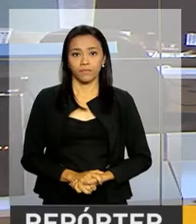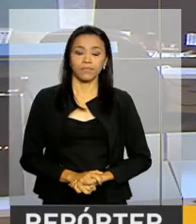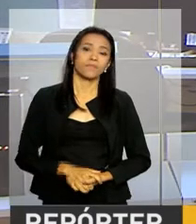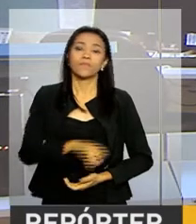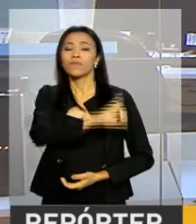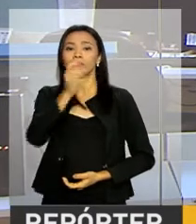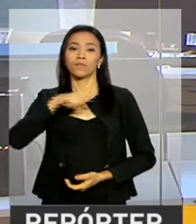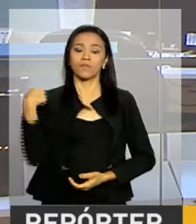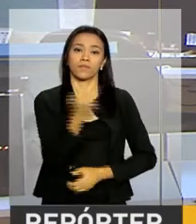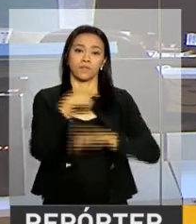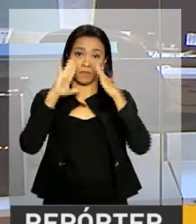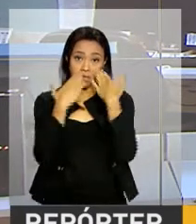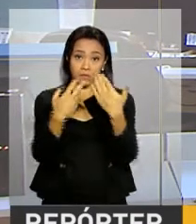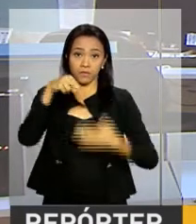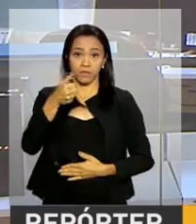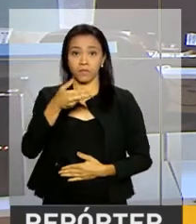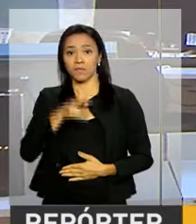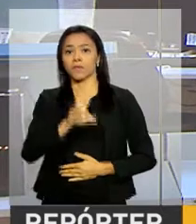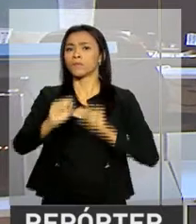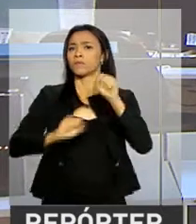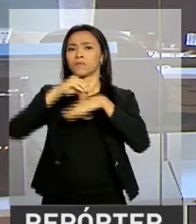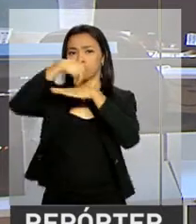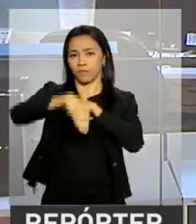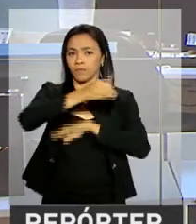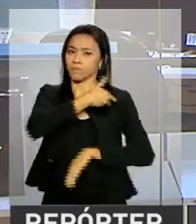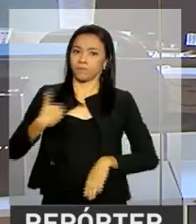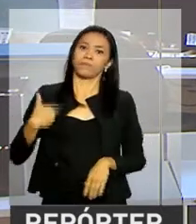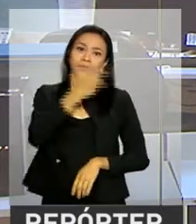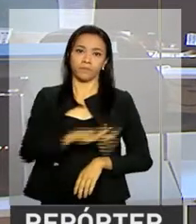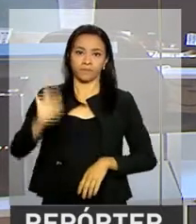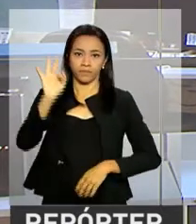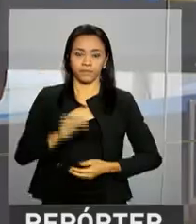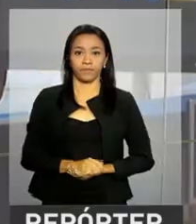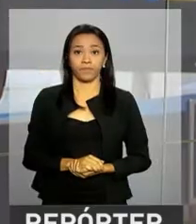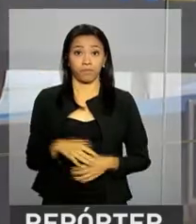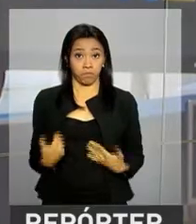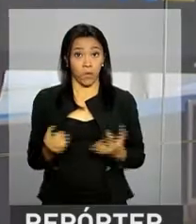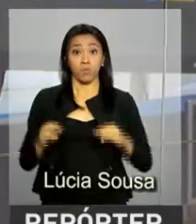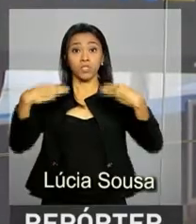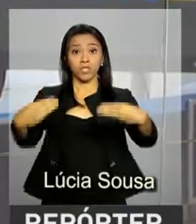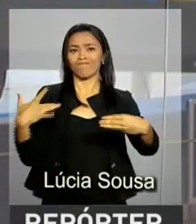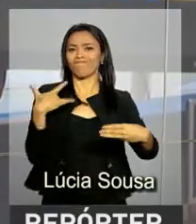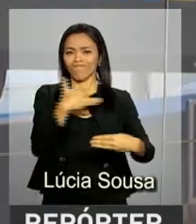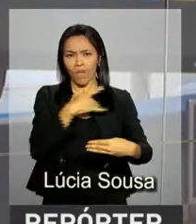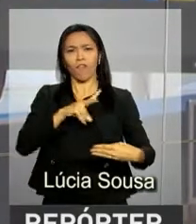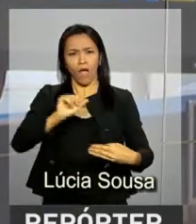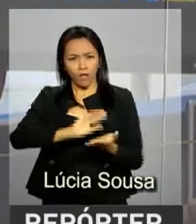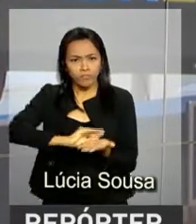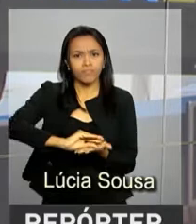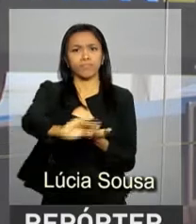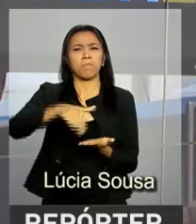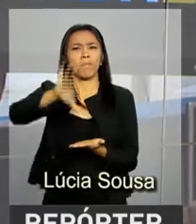lá estamos de volta com o repórter nbr e as notícias do governo federal o ministério da saúde vai liberar mais